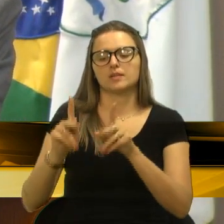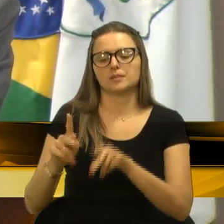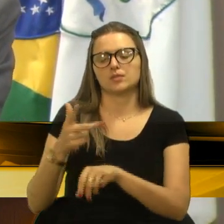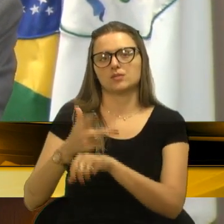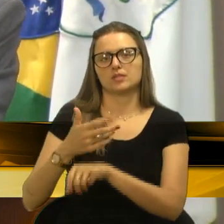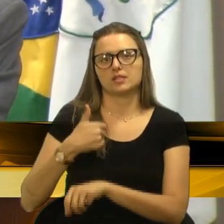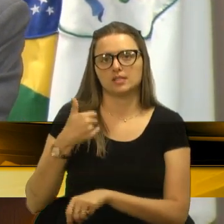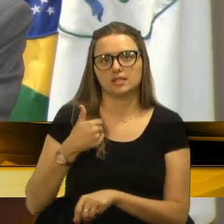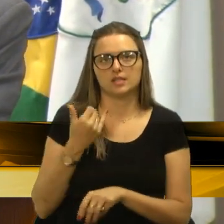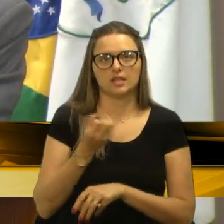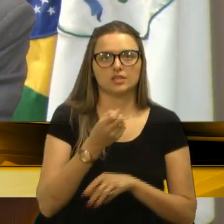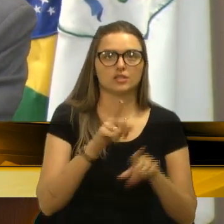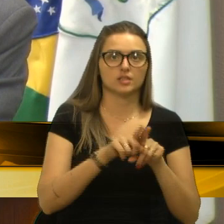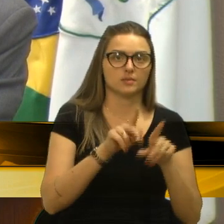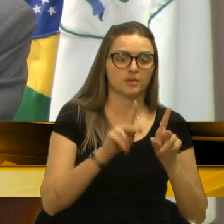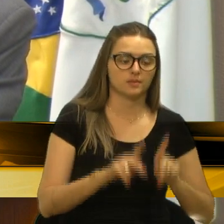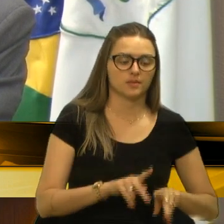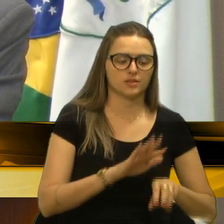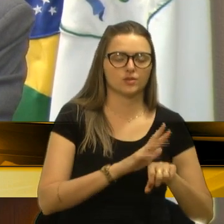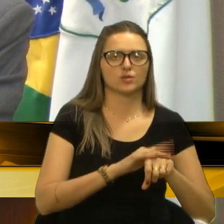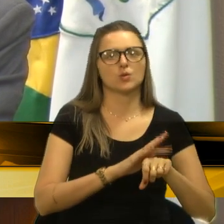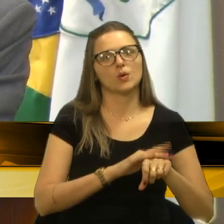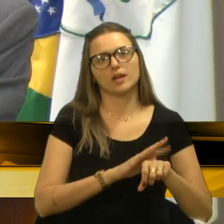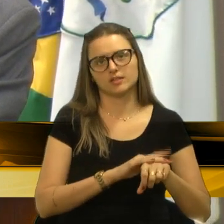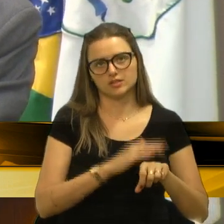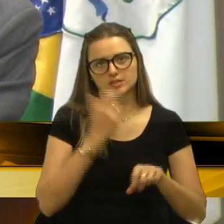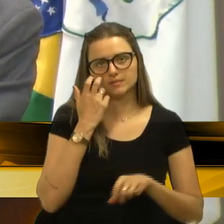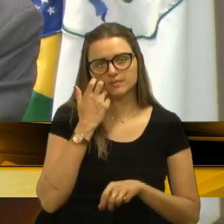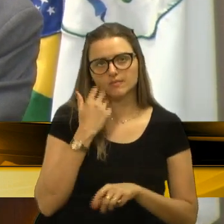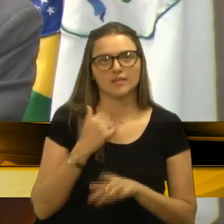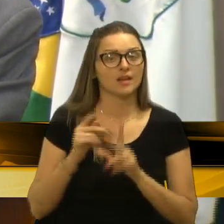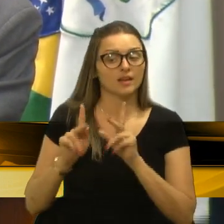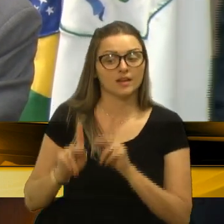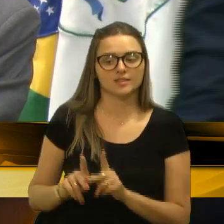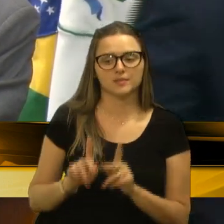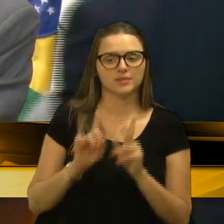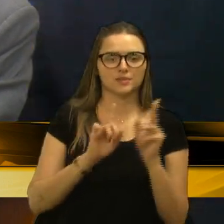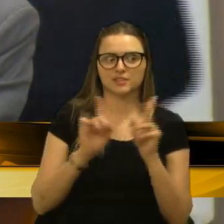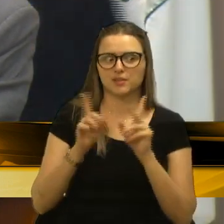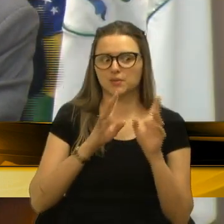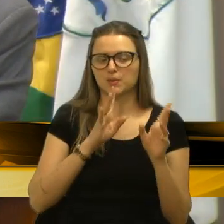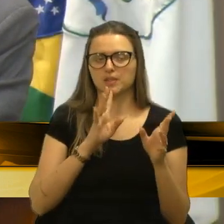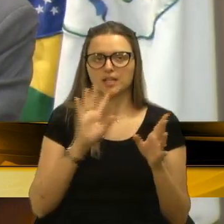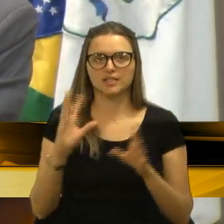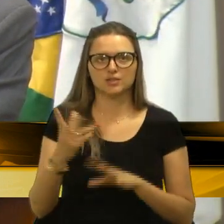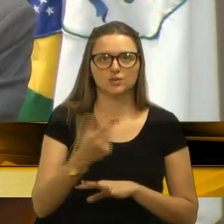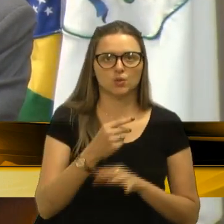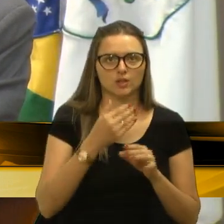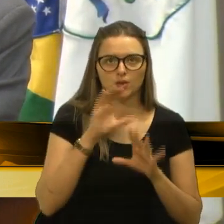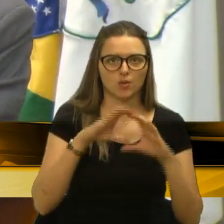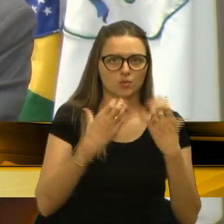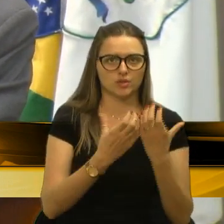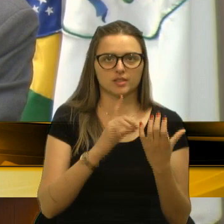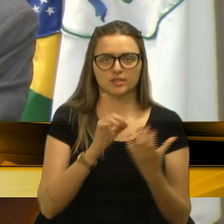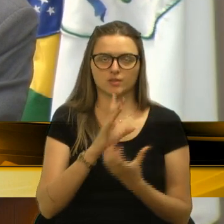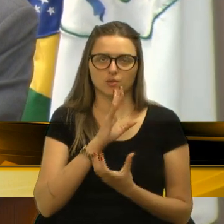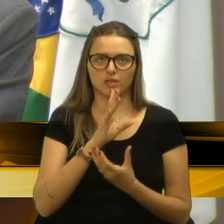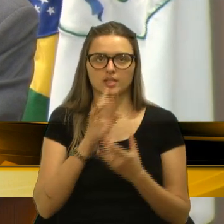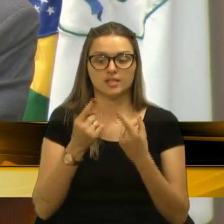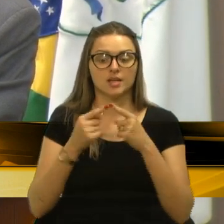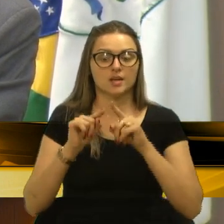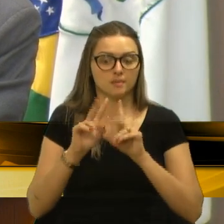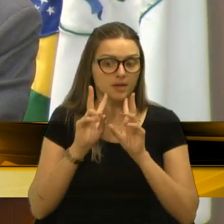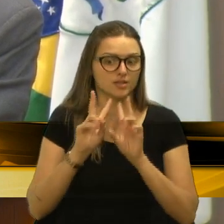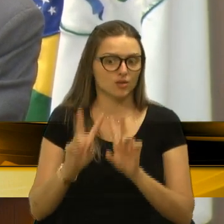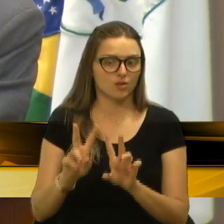doentes. Essas coisas, às vezes, não são percebidas pela comunidade, passa batido, mas olha o bem